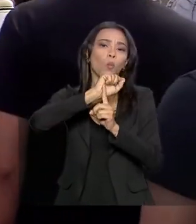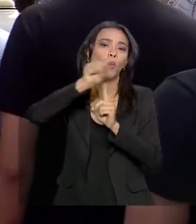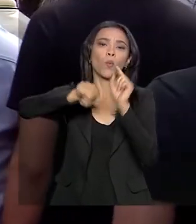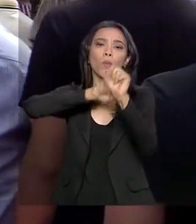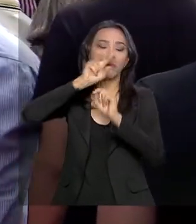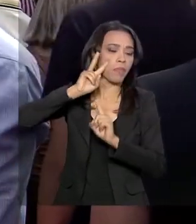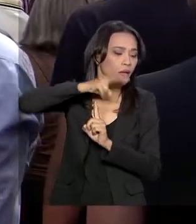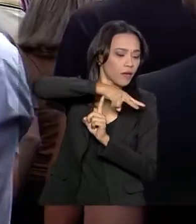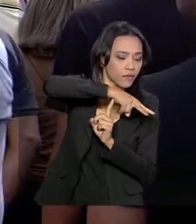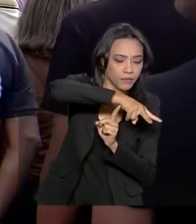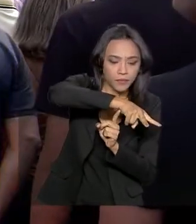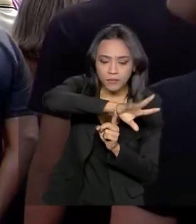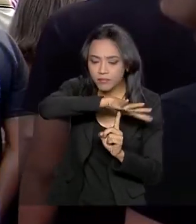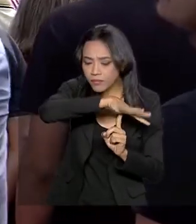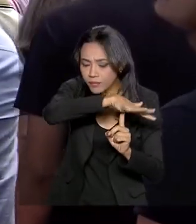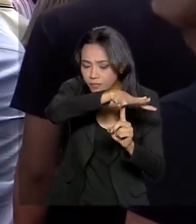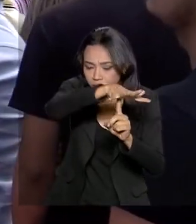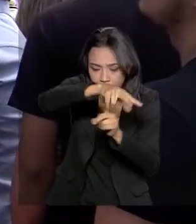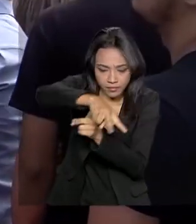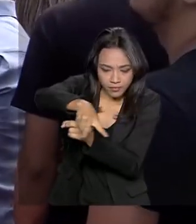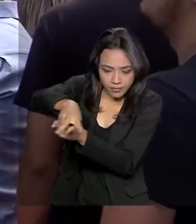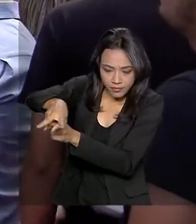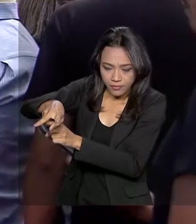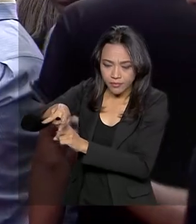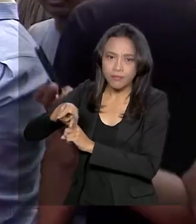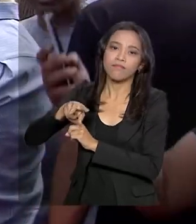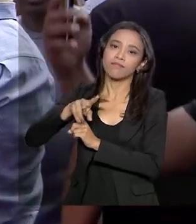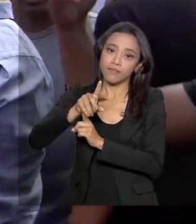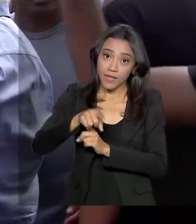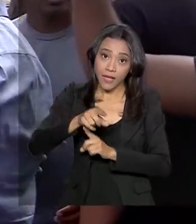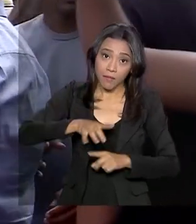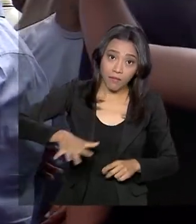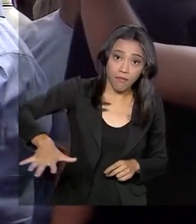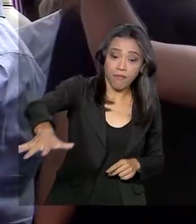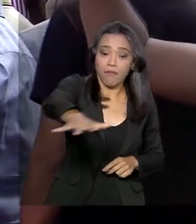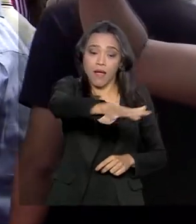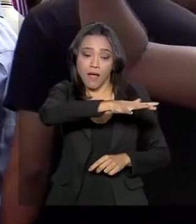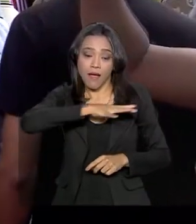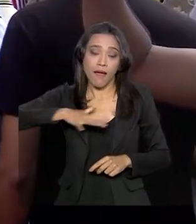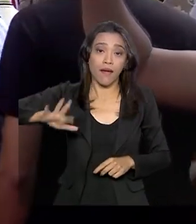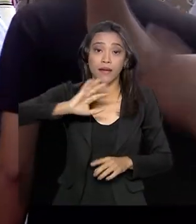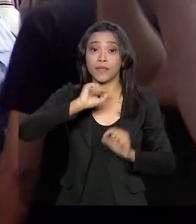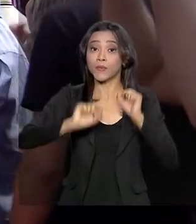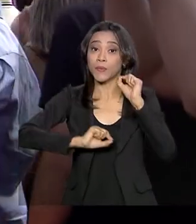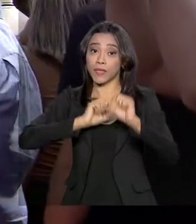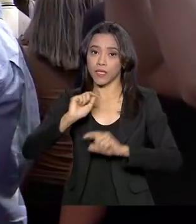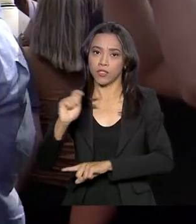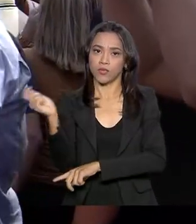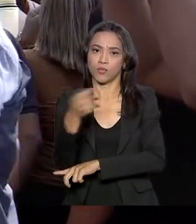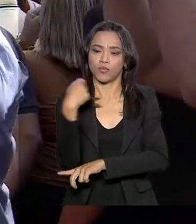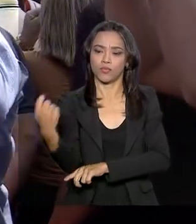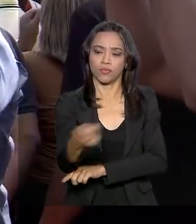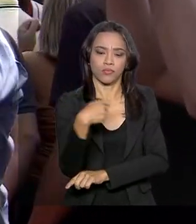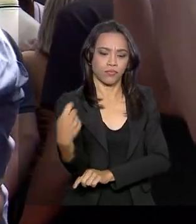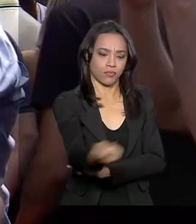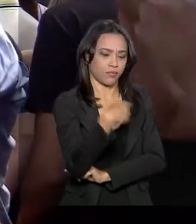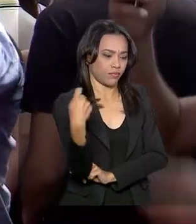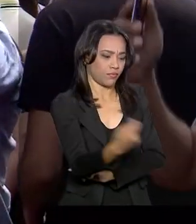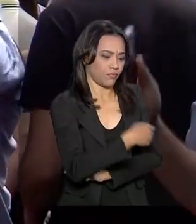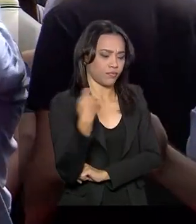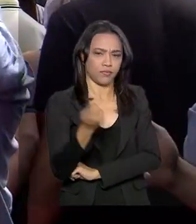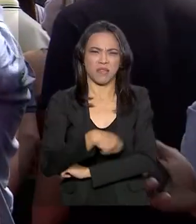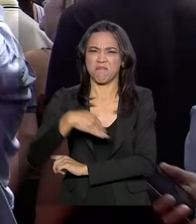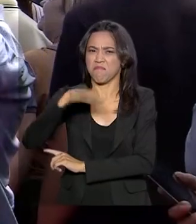sobrevoo sobre os tabuleiros litorâneos, que são uma área de produção agrícola irrigada. São mais de 6